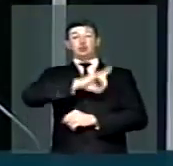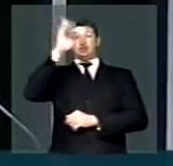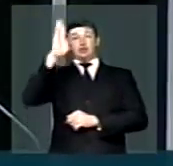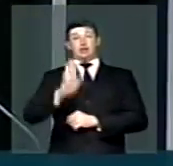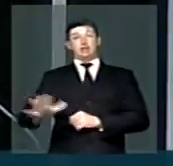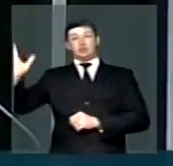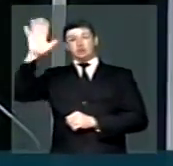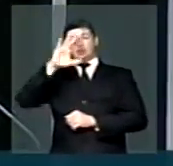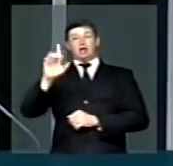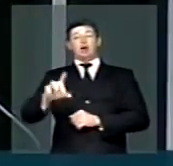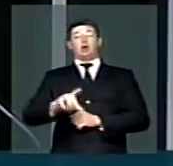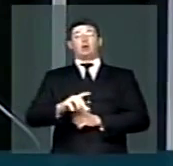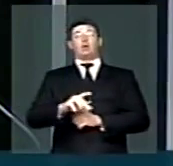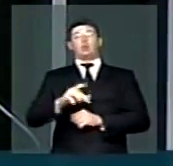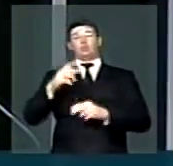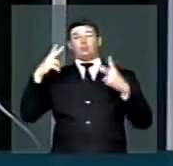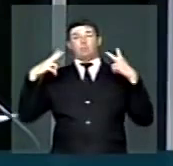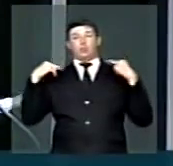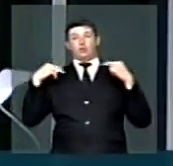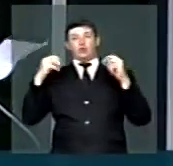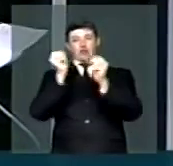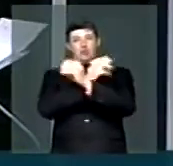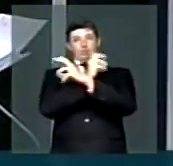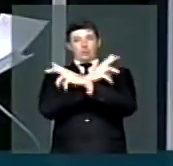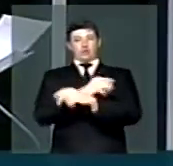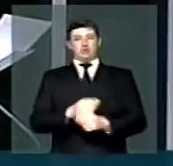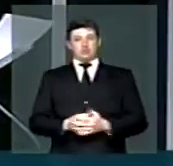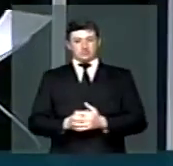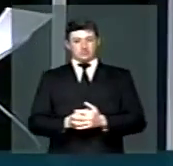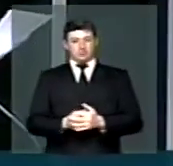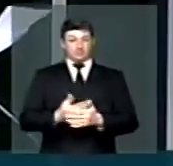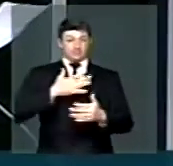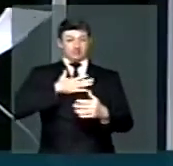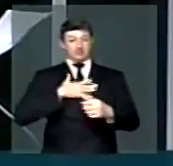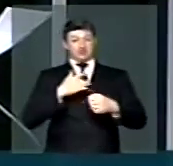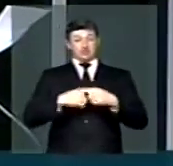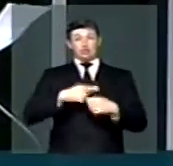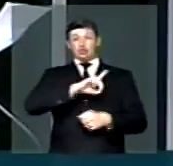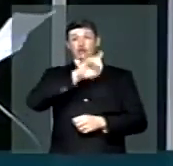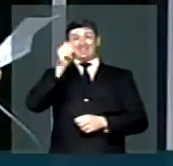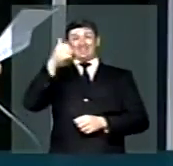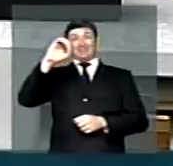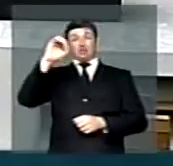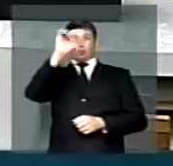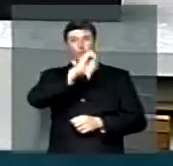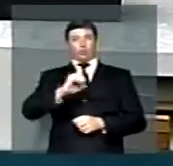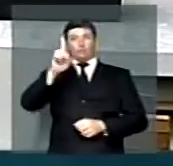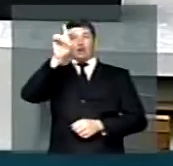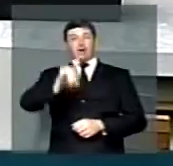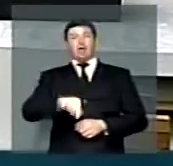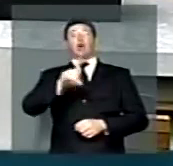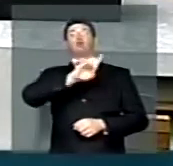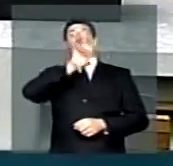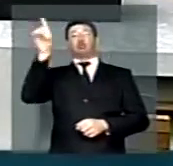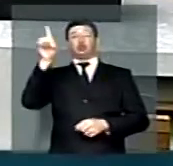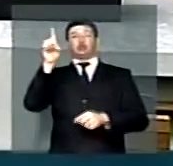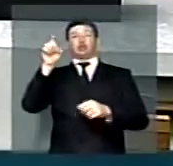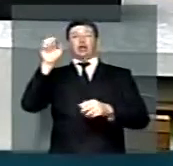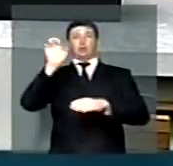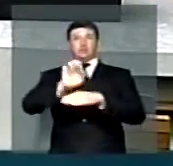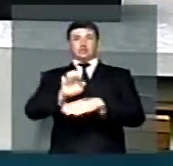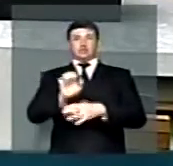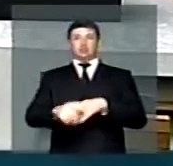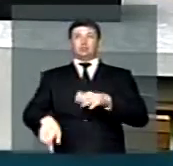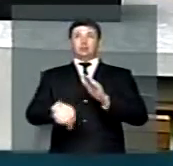Nacional do Motorista de Ambulância. Lá no meu estado, deputado Luiz Couto, dia 10 de outubro é o Dia Estadual do Motorista de Ambulância.